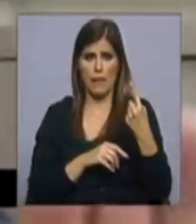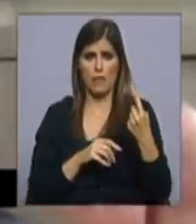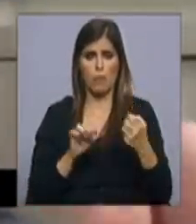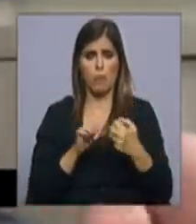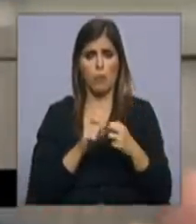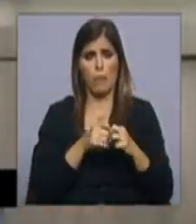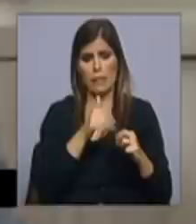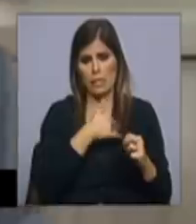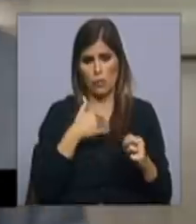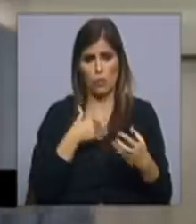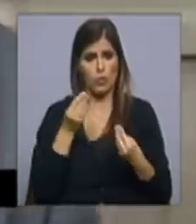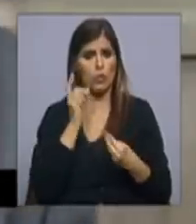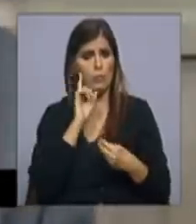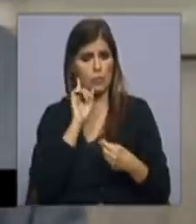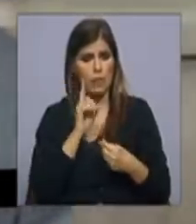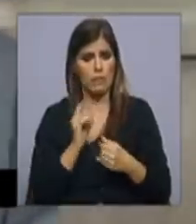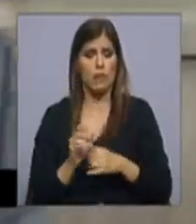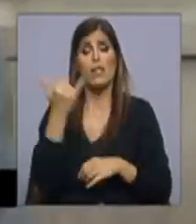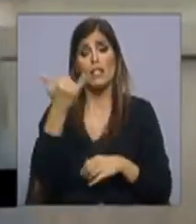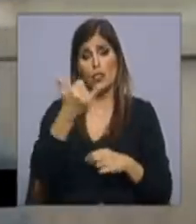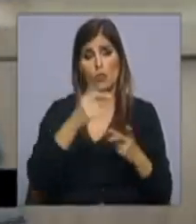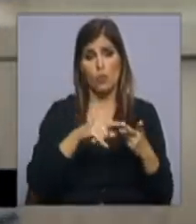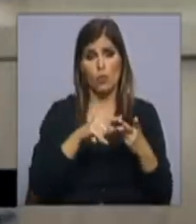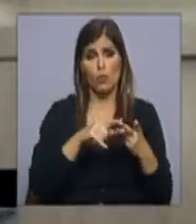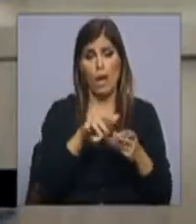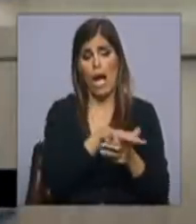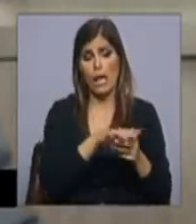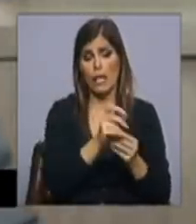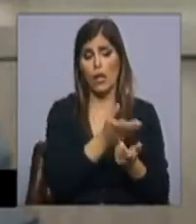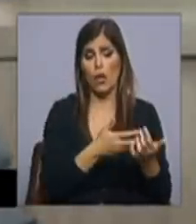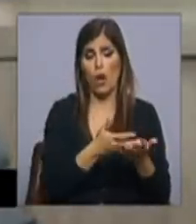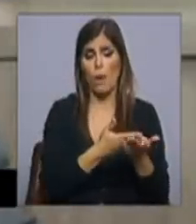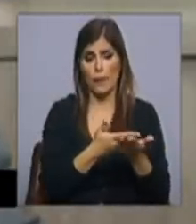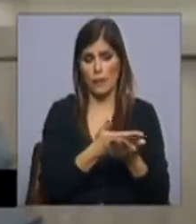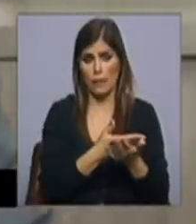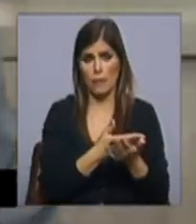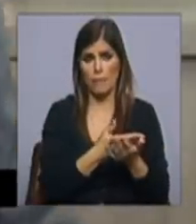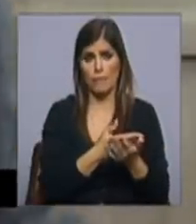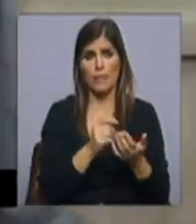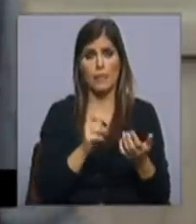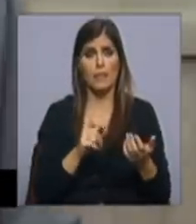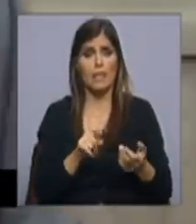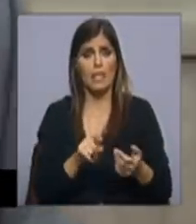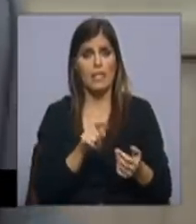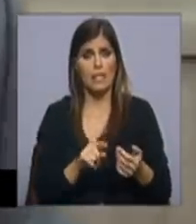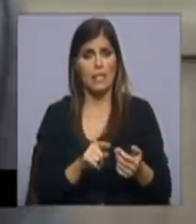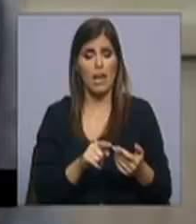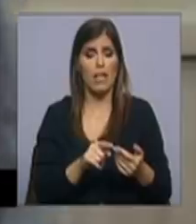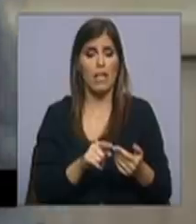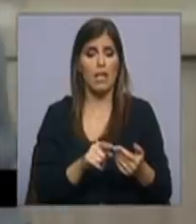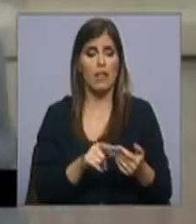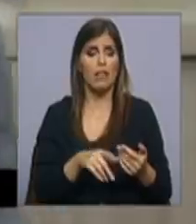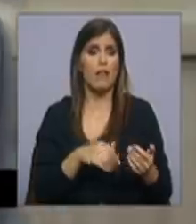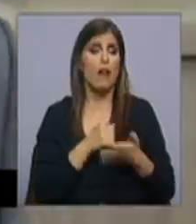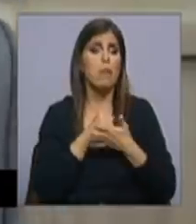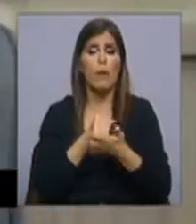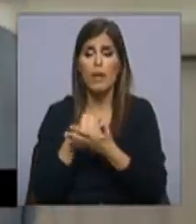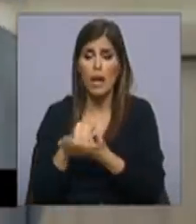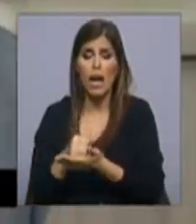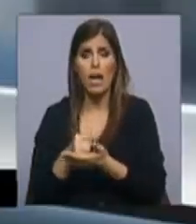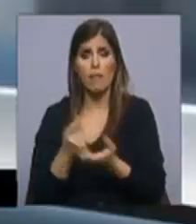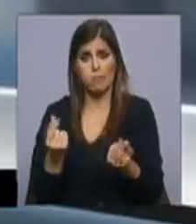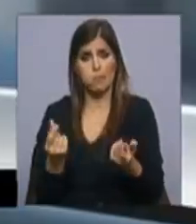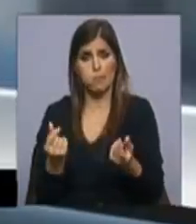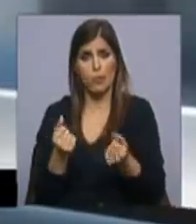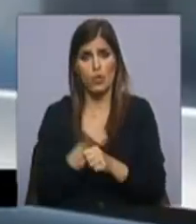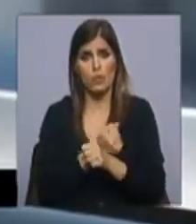muito importante, e, segundo, a questão econômica, que é uma questão de financiar os trabalhadores que precisam